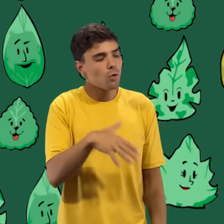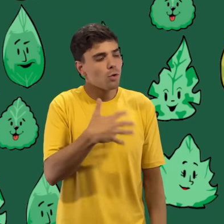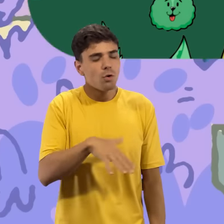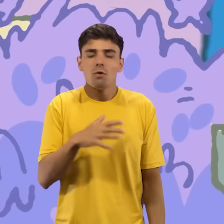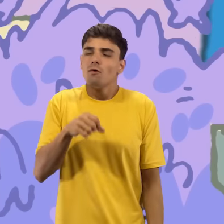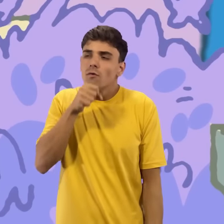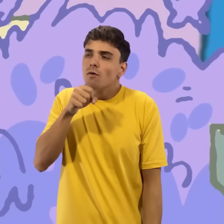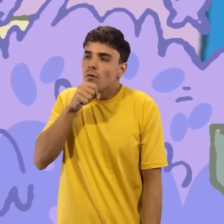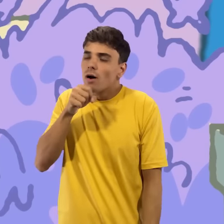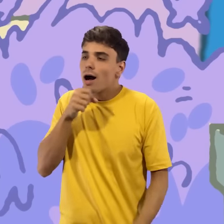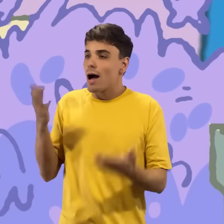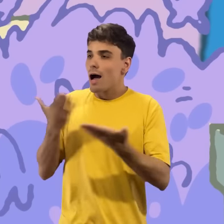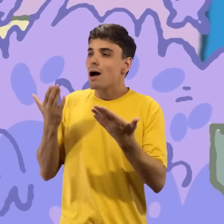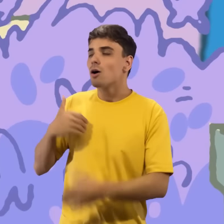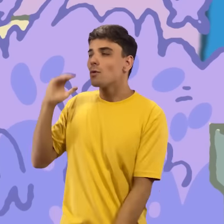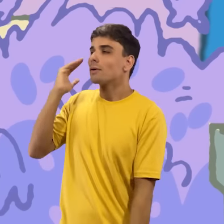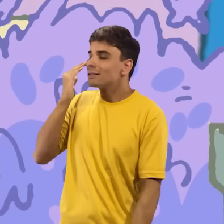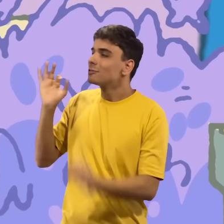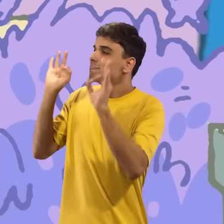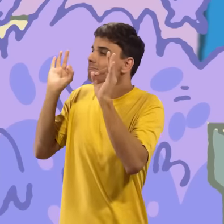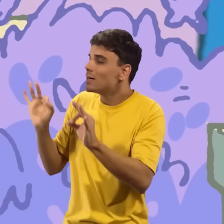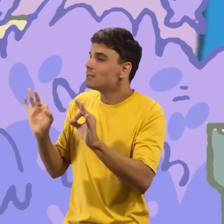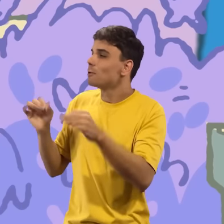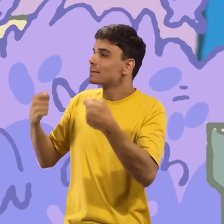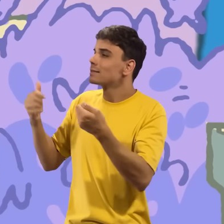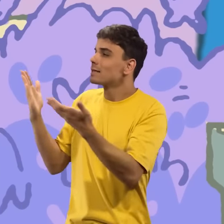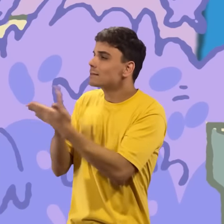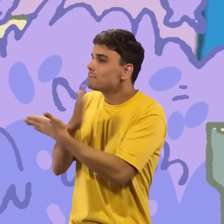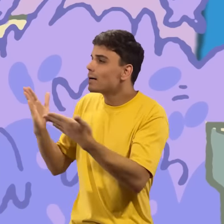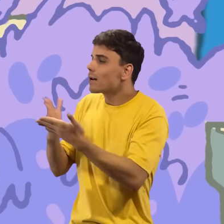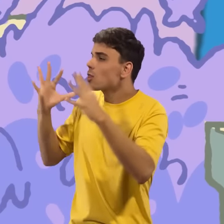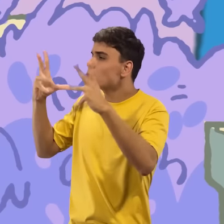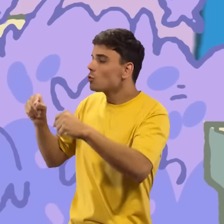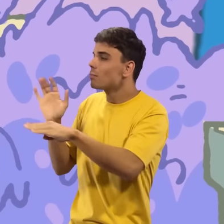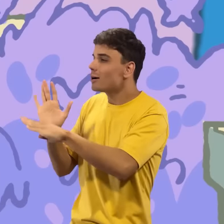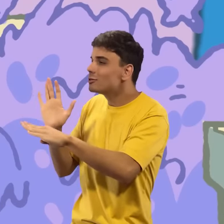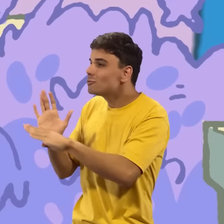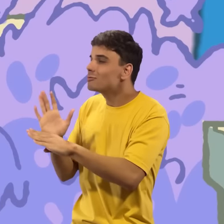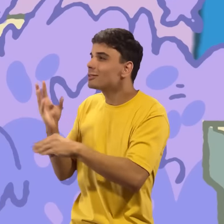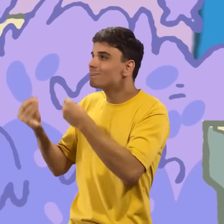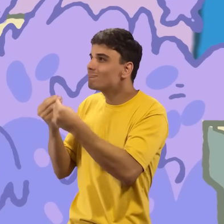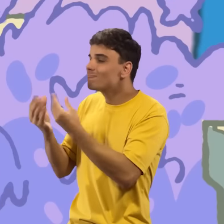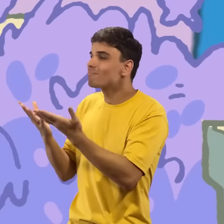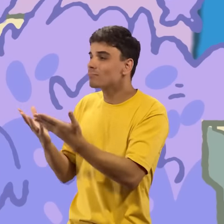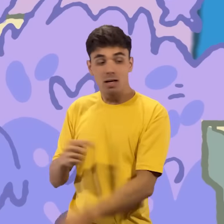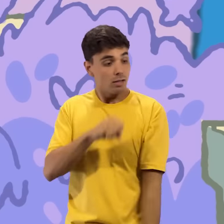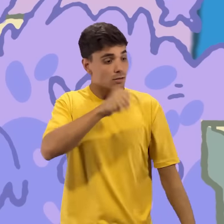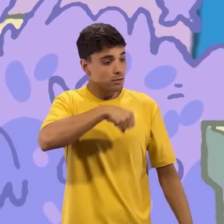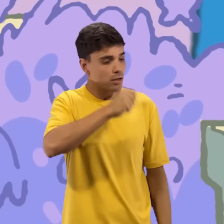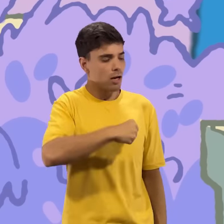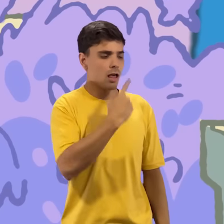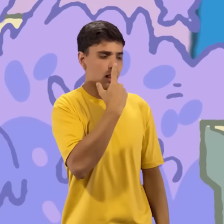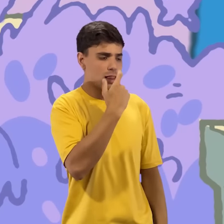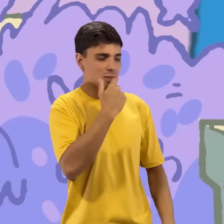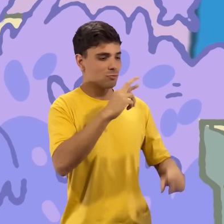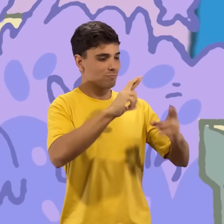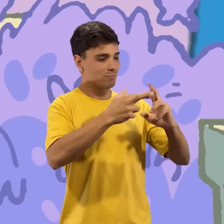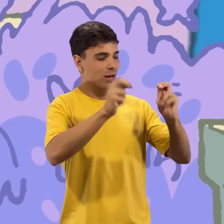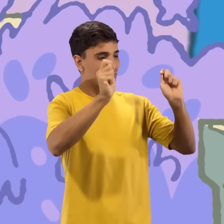Nossa, vovó, agora eu entendi. Tem que separar tudo certinho para ajudar na coleta. Sim, lixo que não é